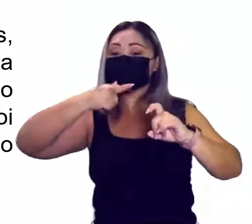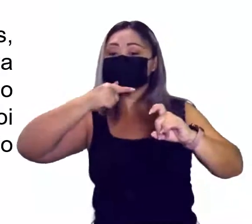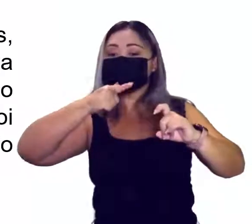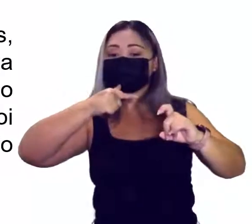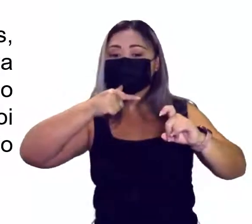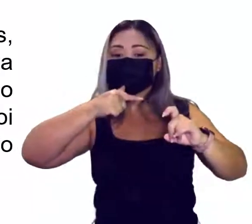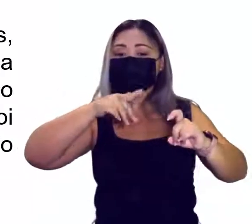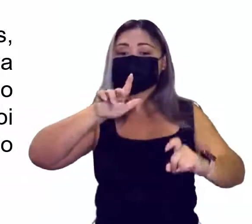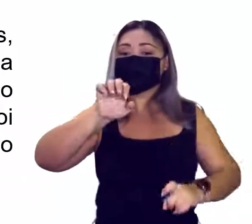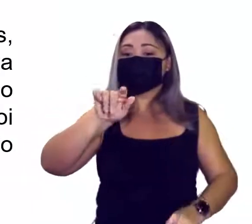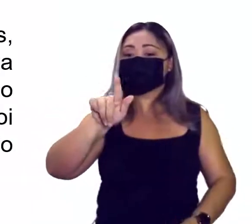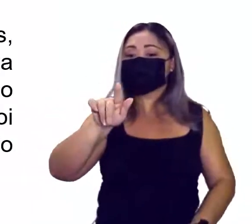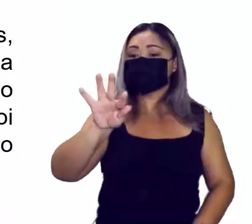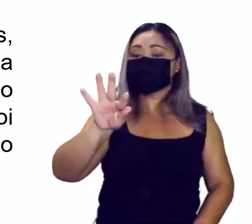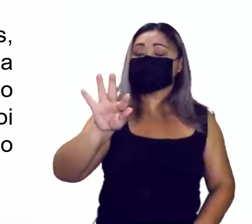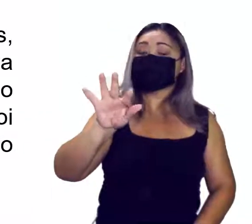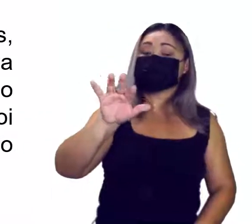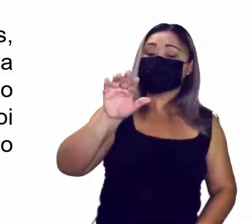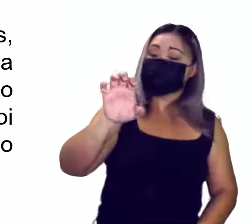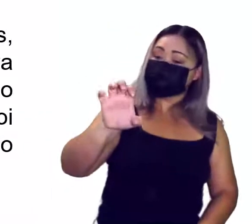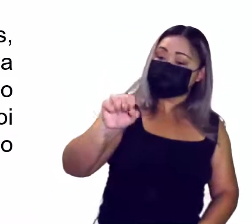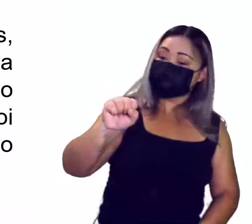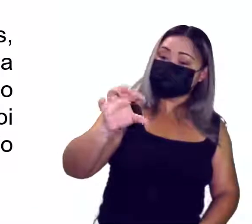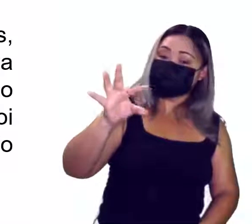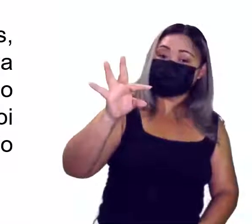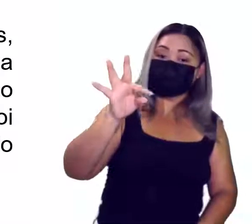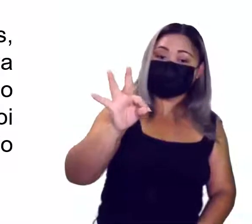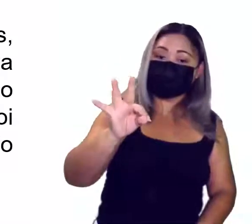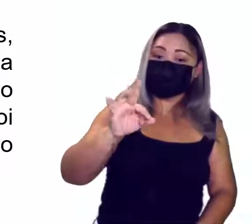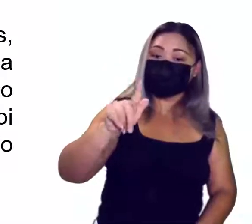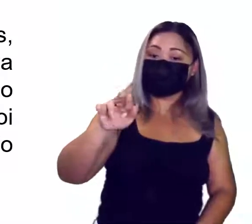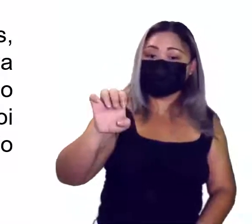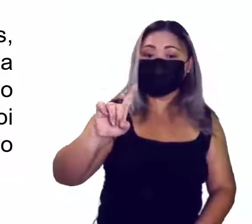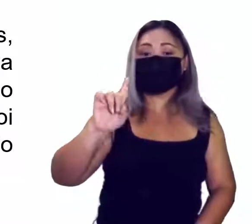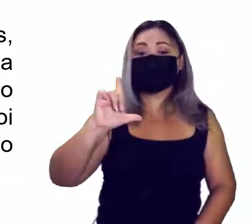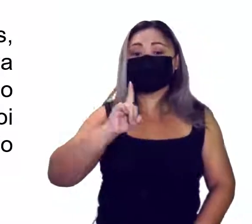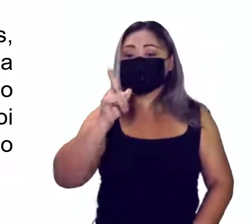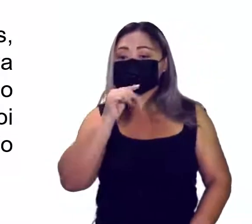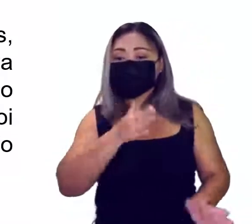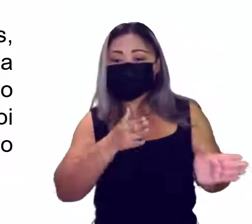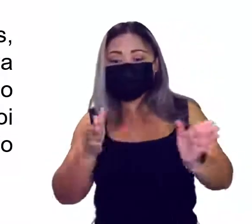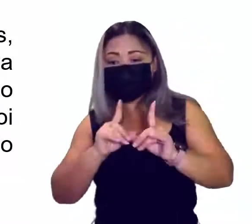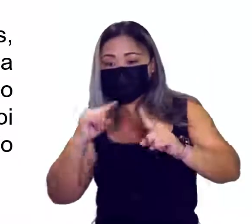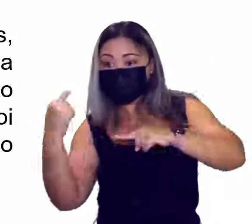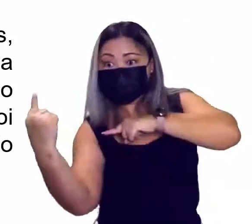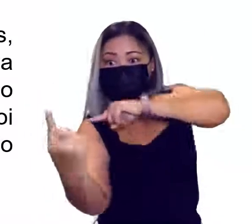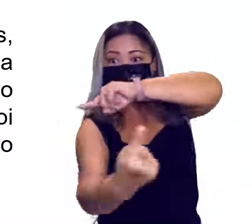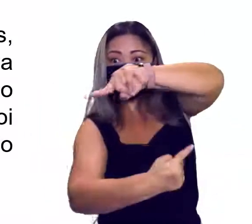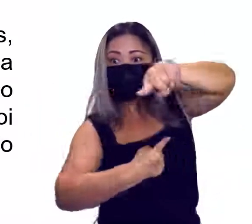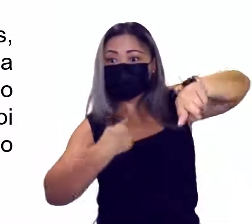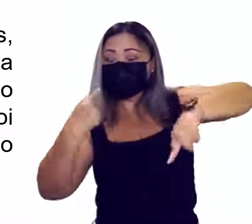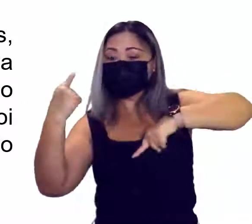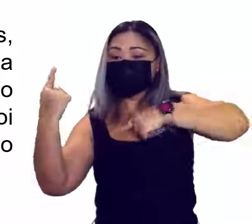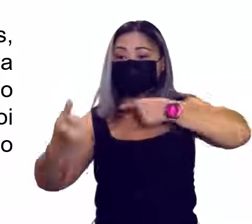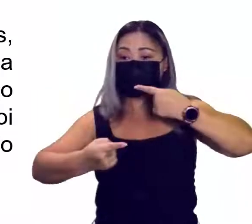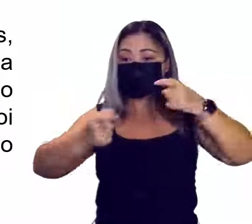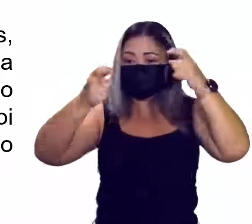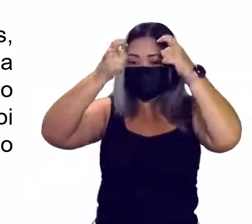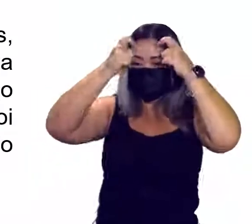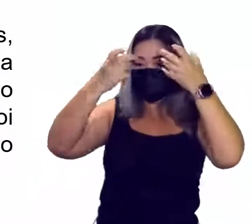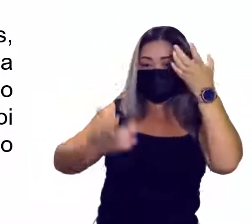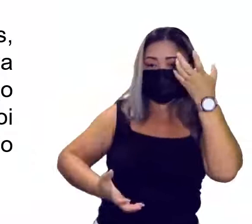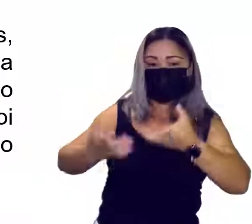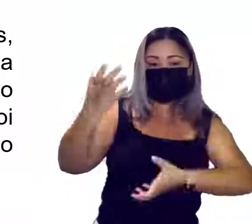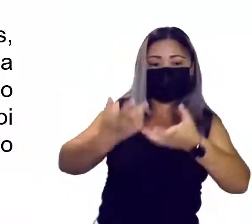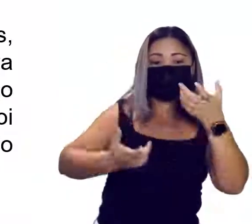águas do Estige, né? Que é o rio que dava 7 voltas no inferno. Este fato tornou o